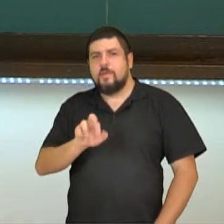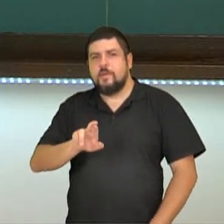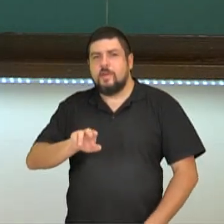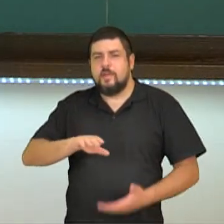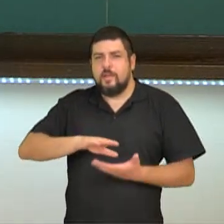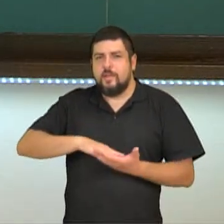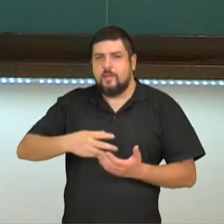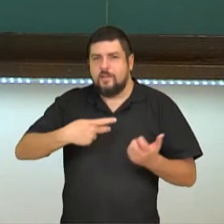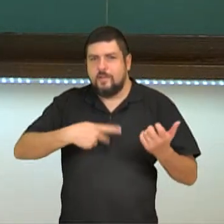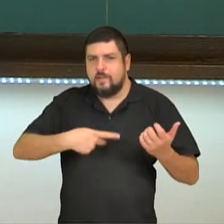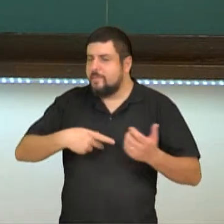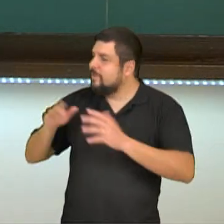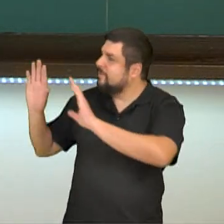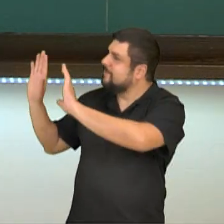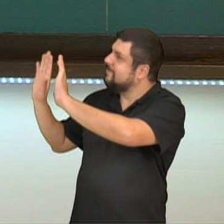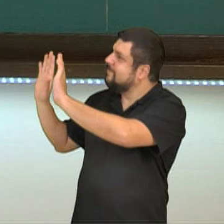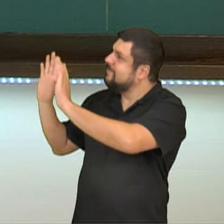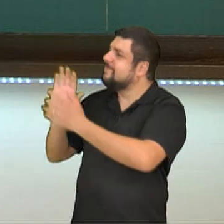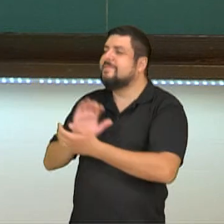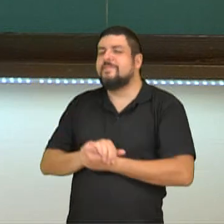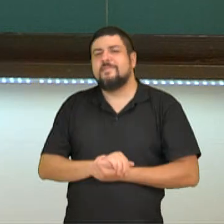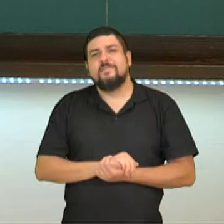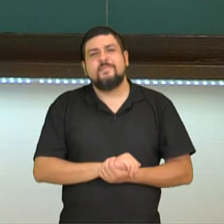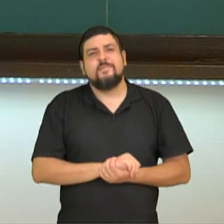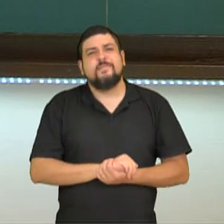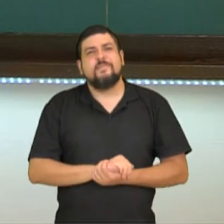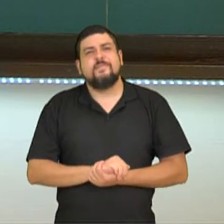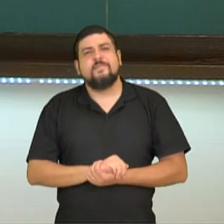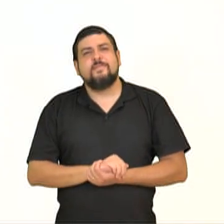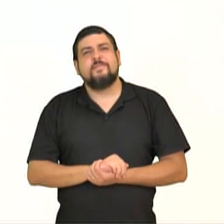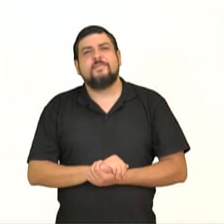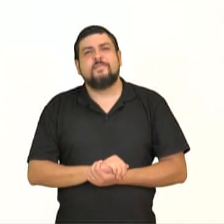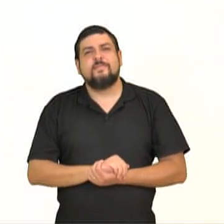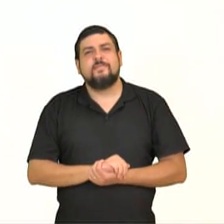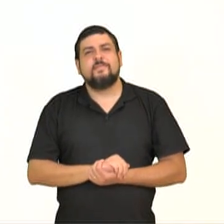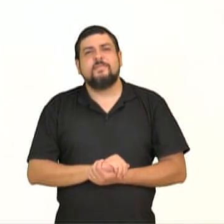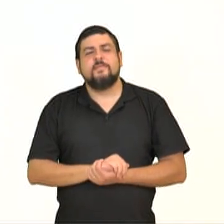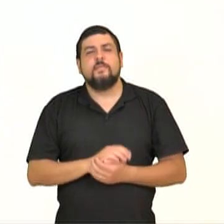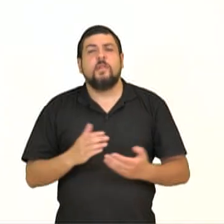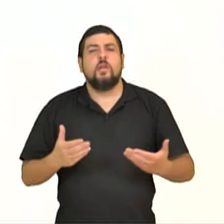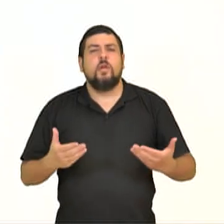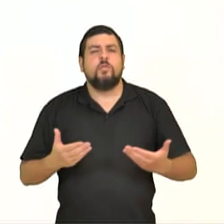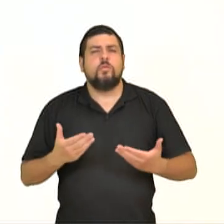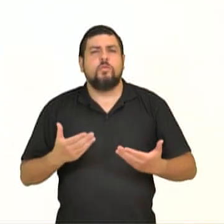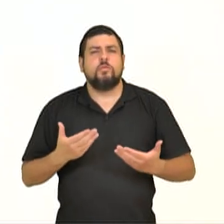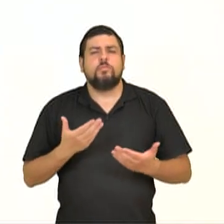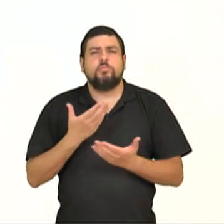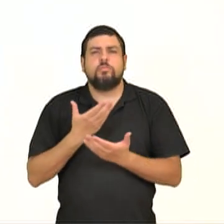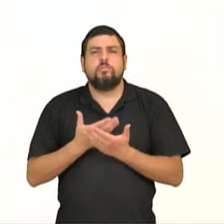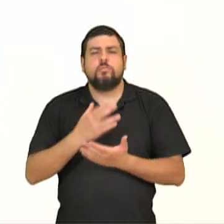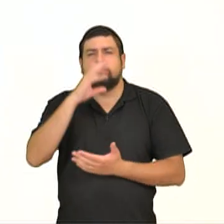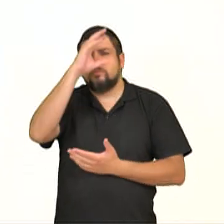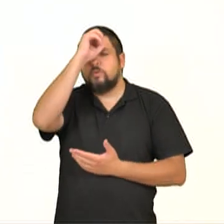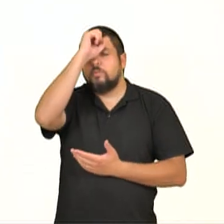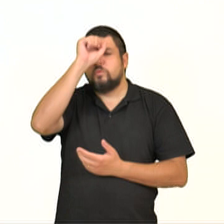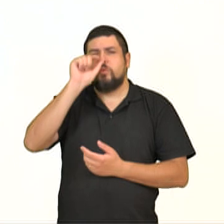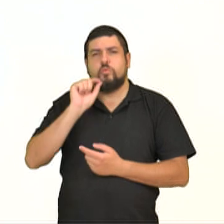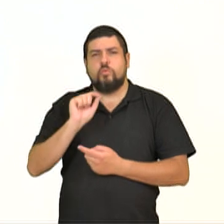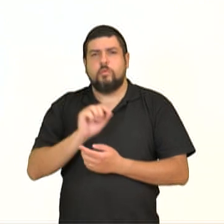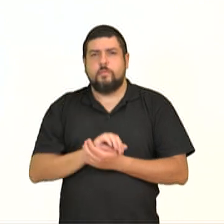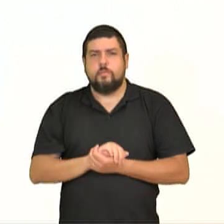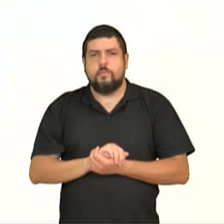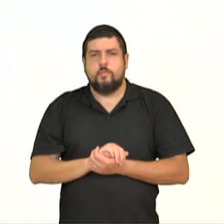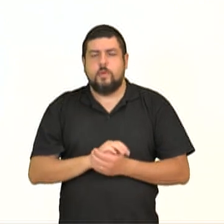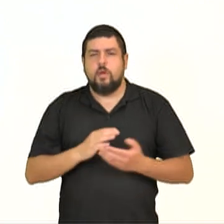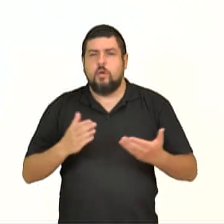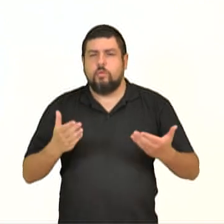intérprete Paulo. Oi, Paulo! Então, vamos lá. Olha só, e o que nós vamos estudar? Observe aqui, determinar